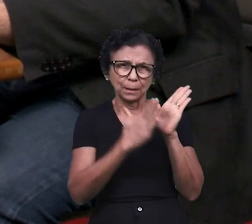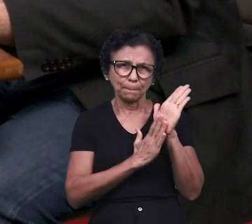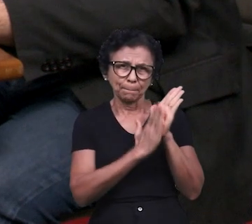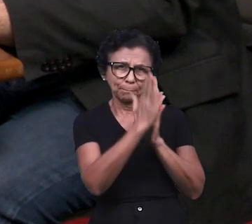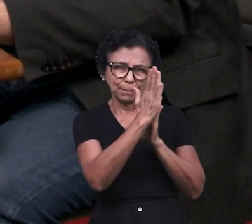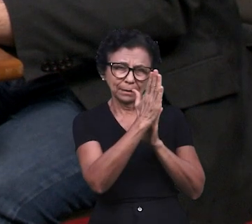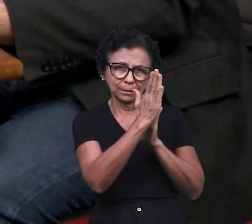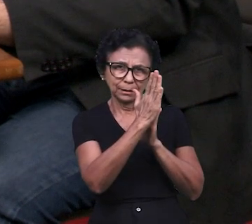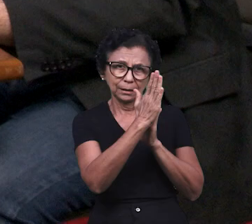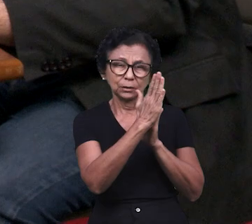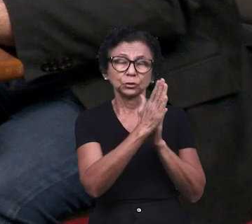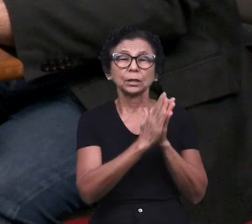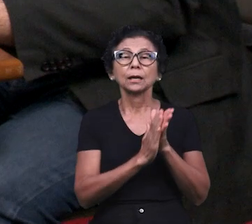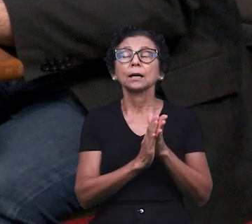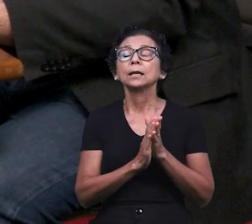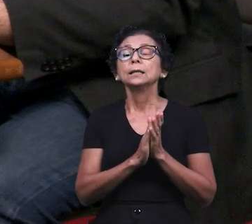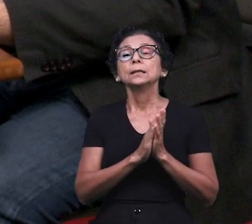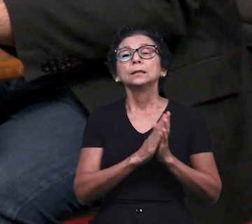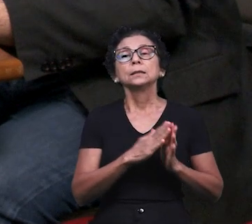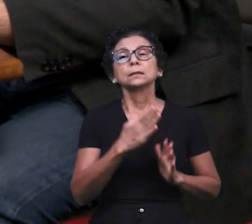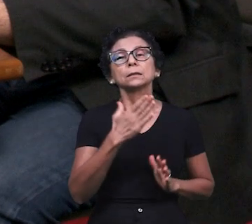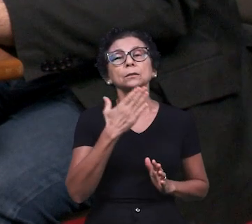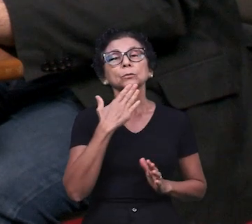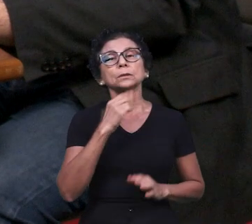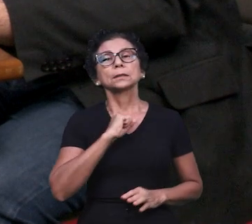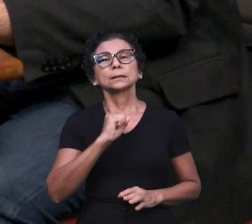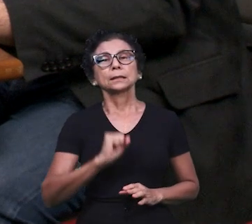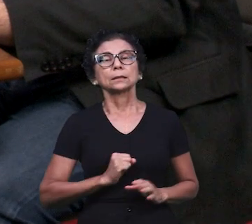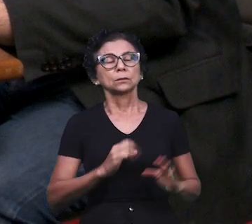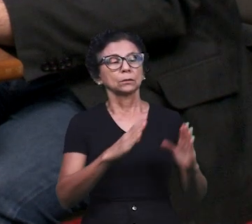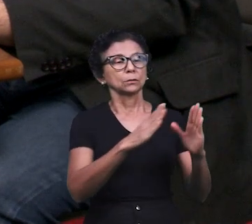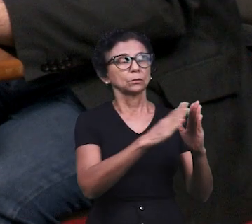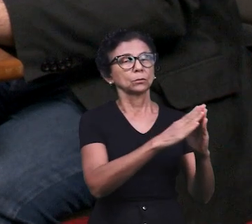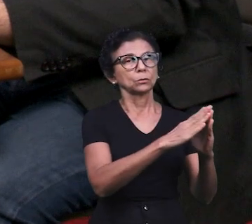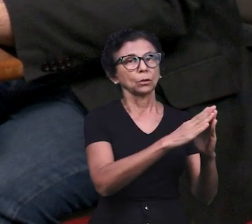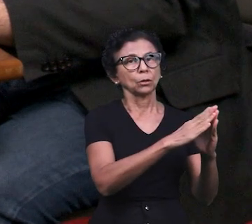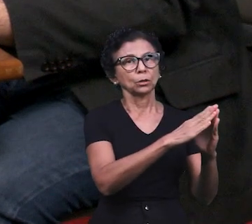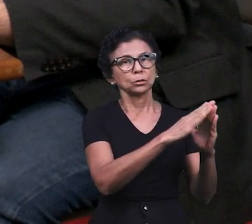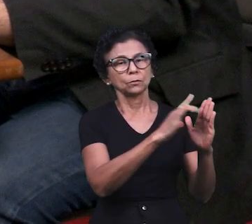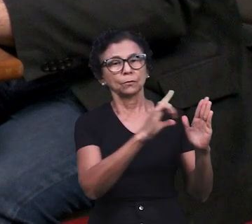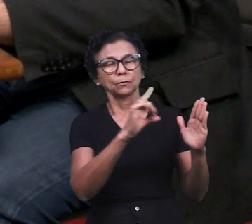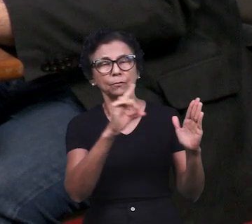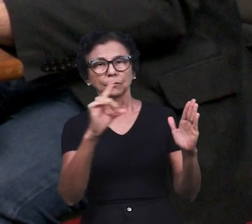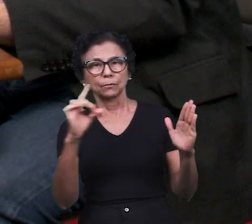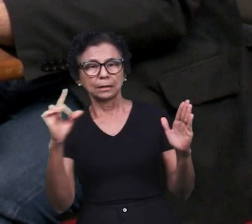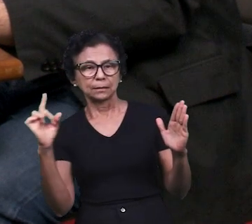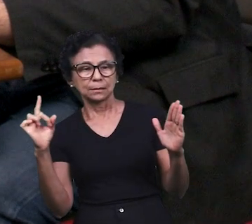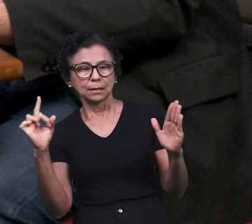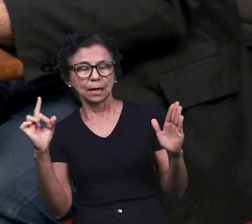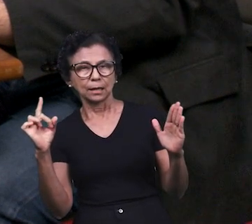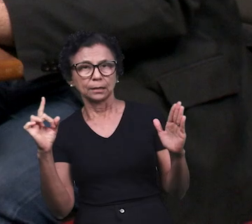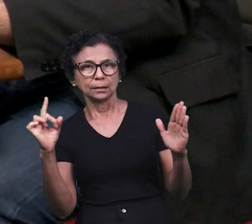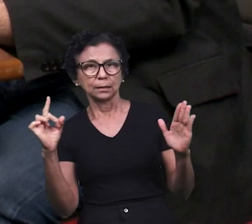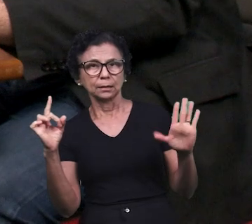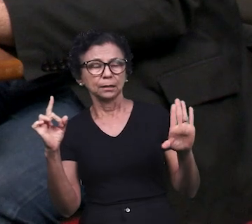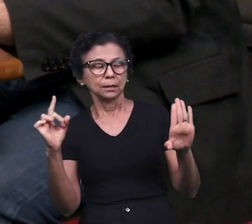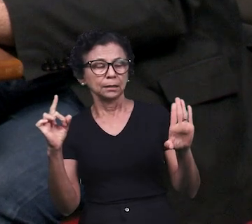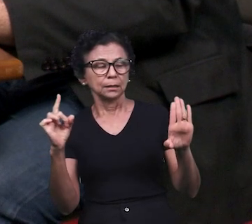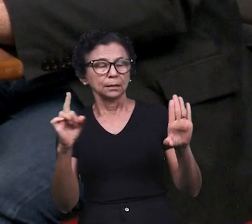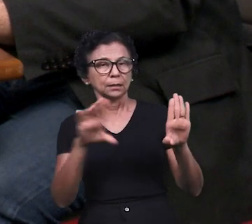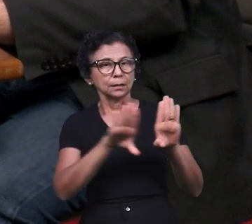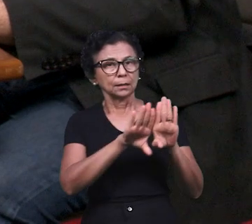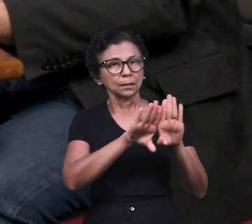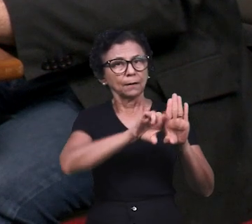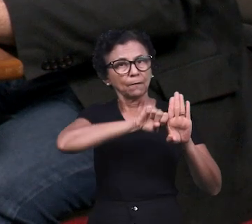sacerdote sairá daquela casa para fora da porta da casa e cerrará a casa